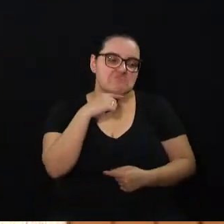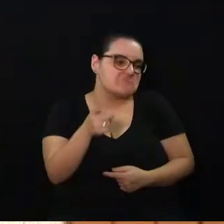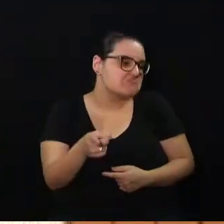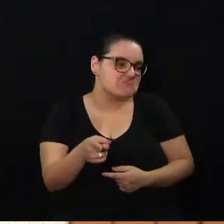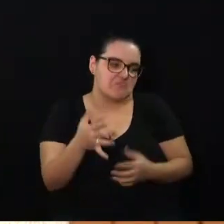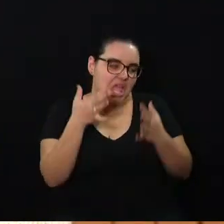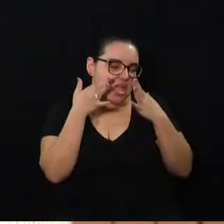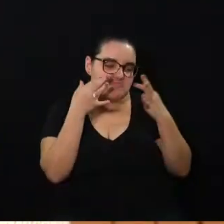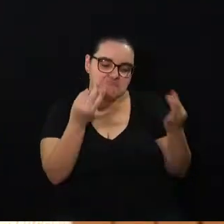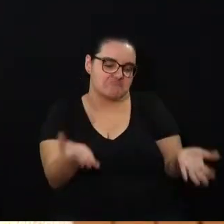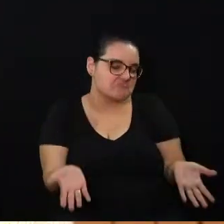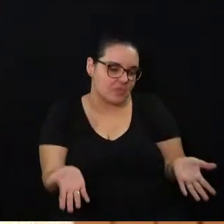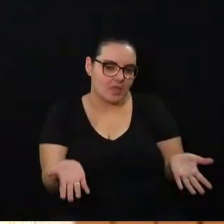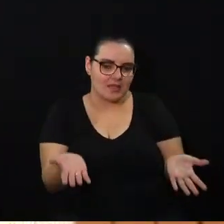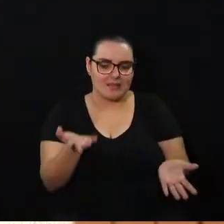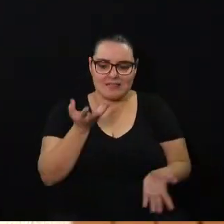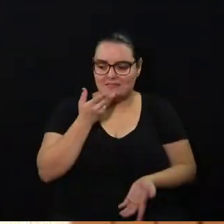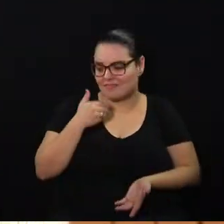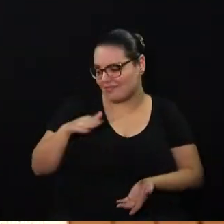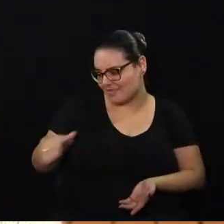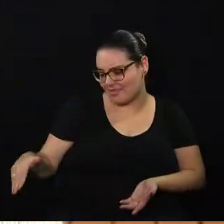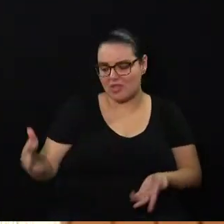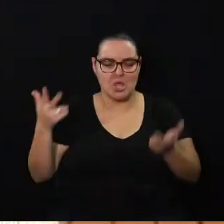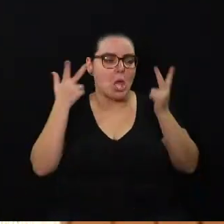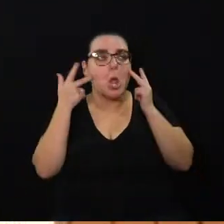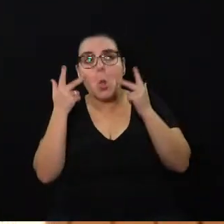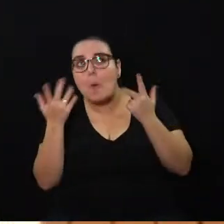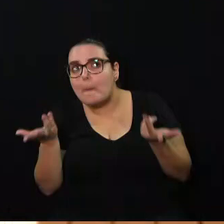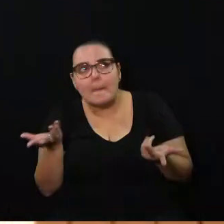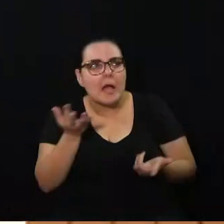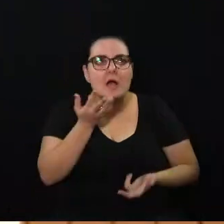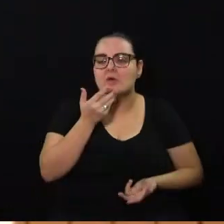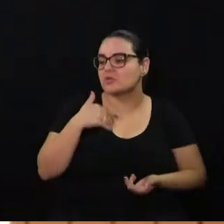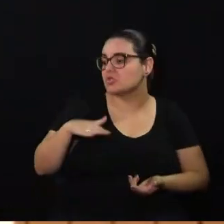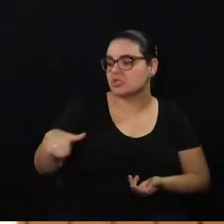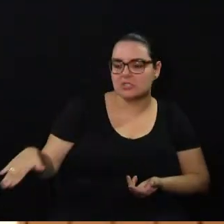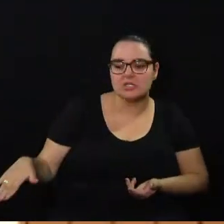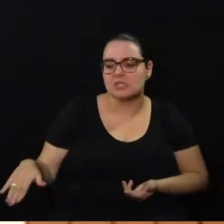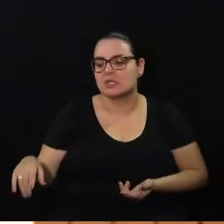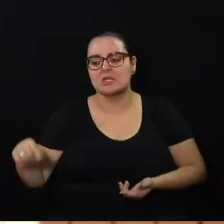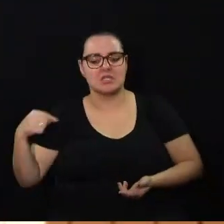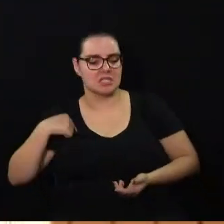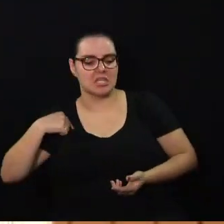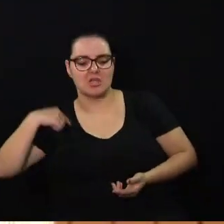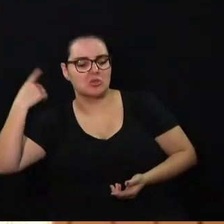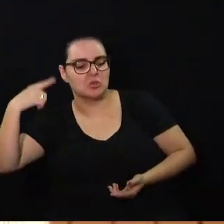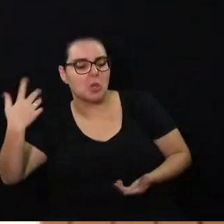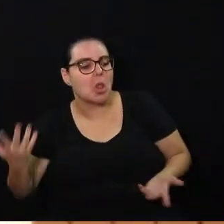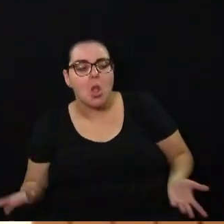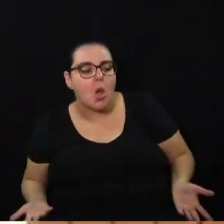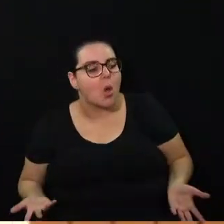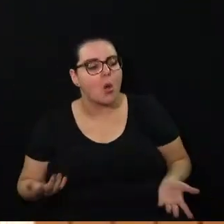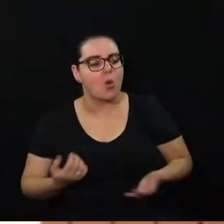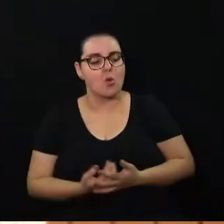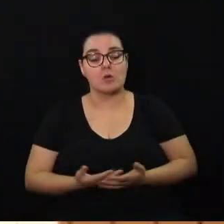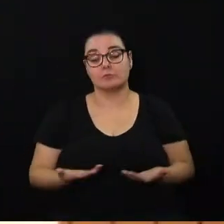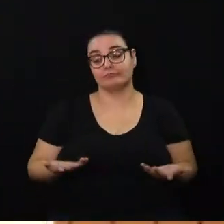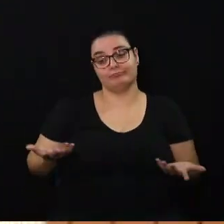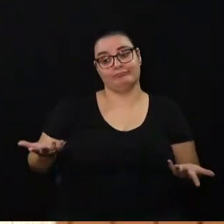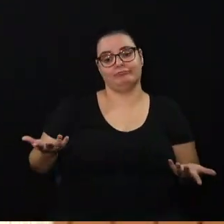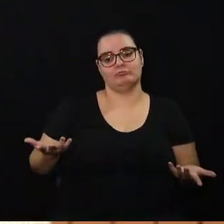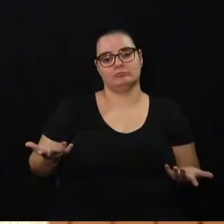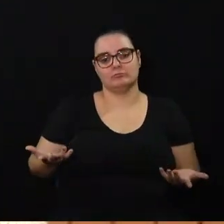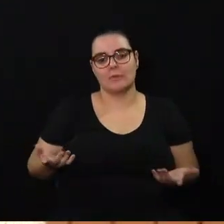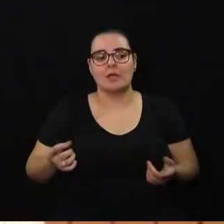mas por ser algo algo leve é todos falavam que era coisa da minha cabeça e mas eu sempre achei que ele era